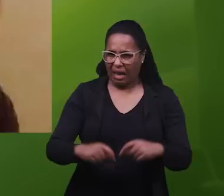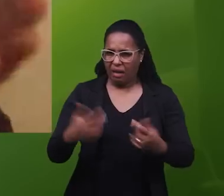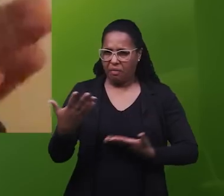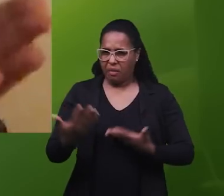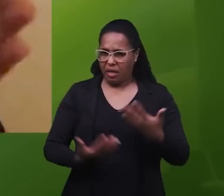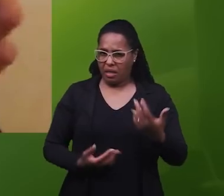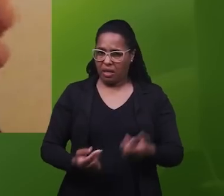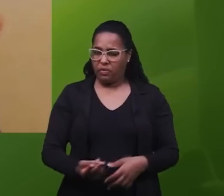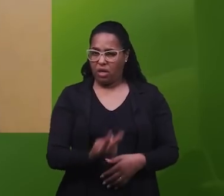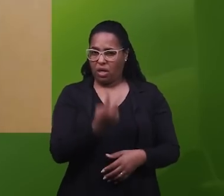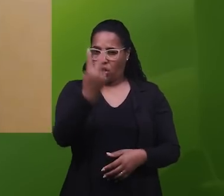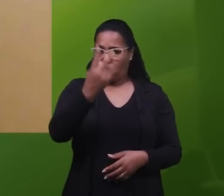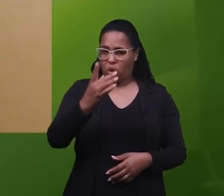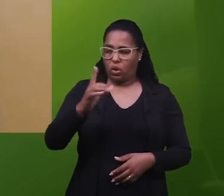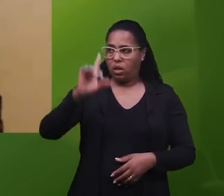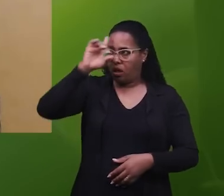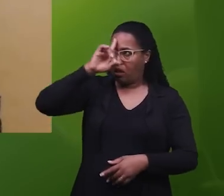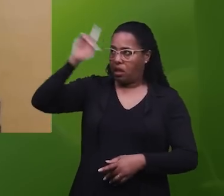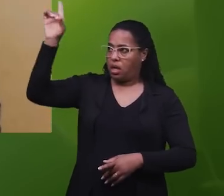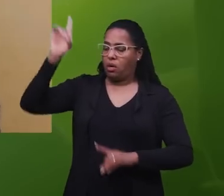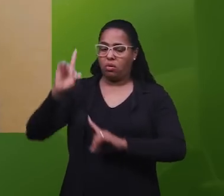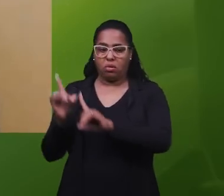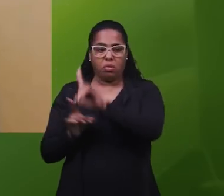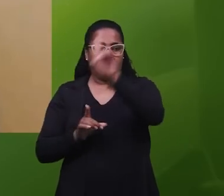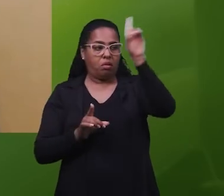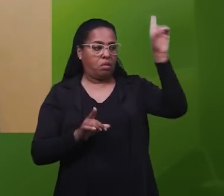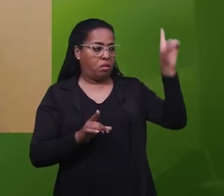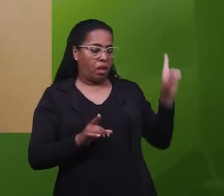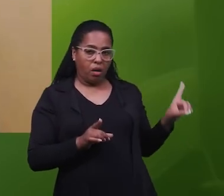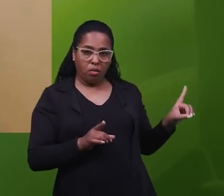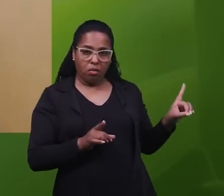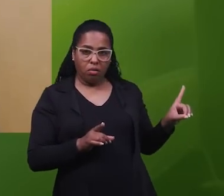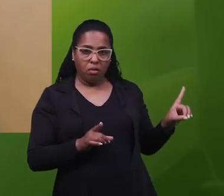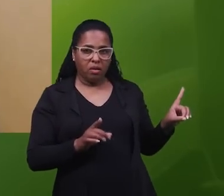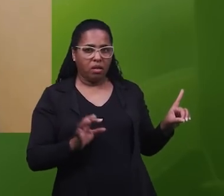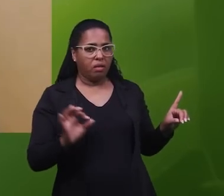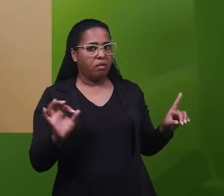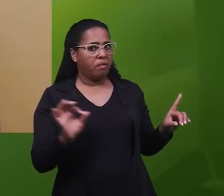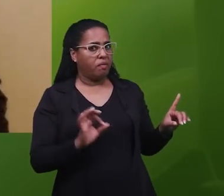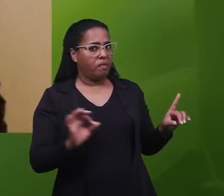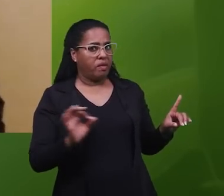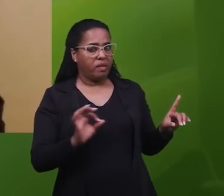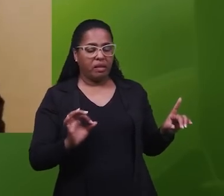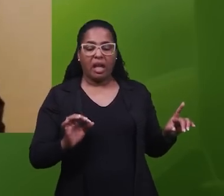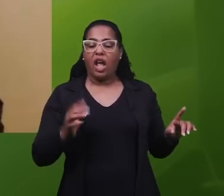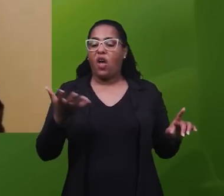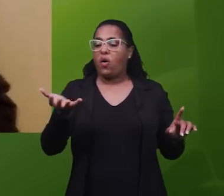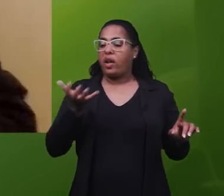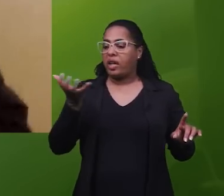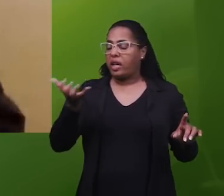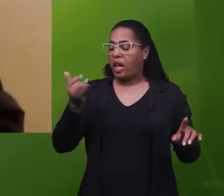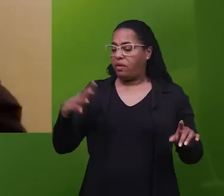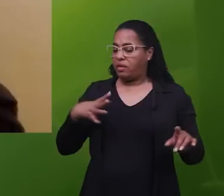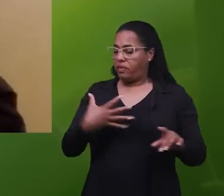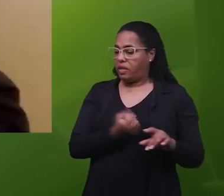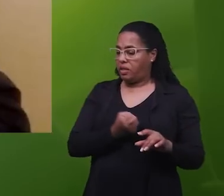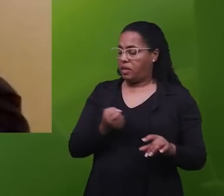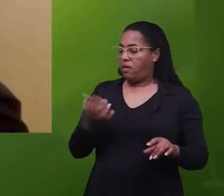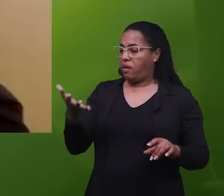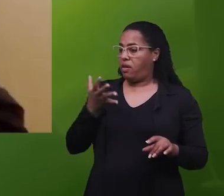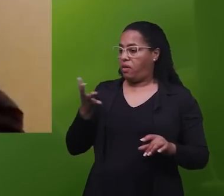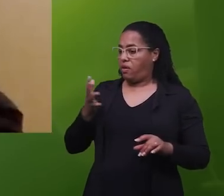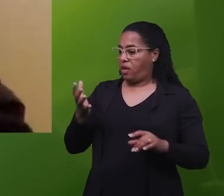dois senhores. Eu quero ser um crente, eu quero ser um salvo em Jesus, mas eu também quero o mundo, a